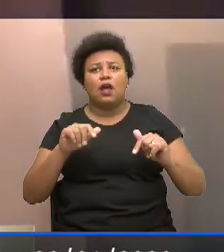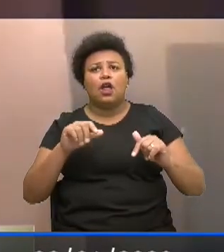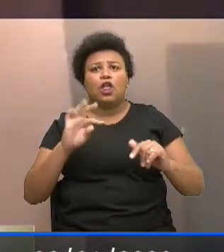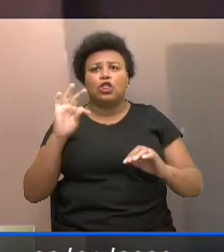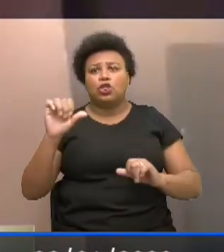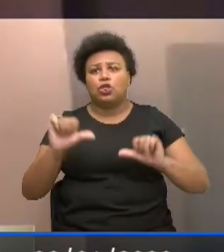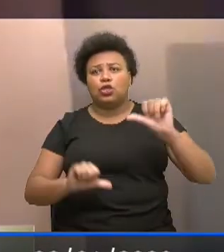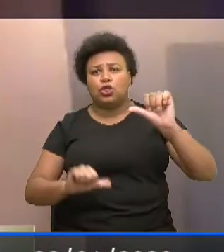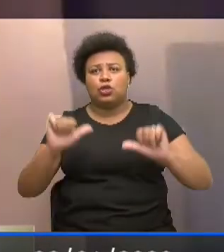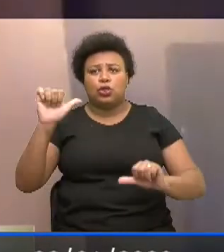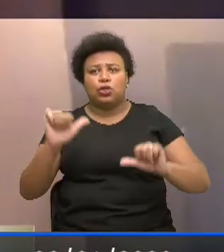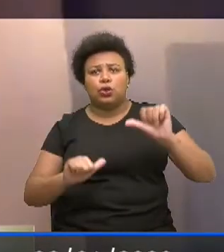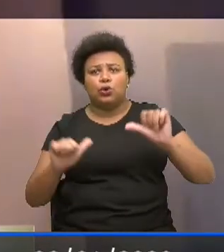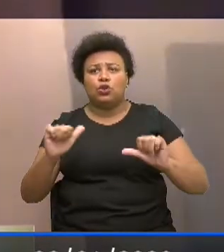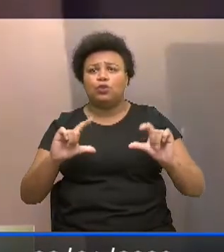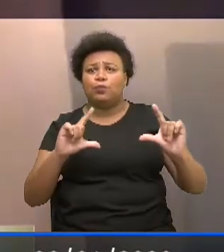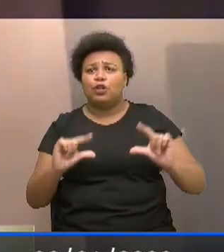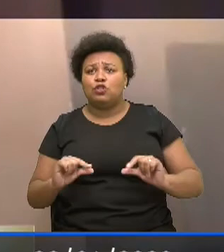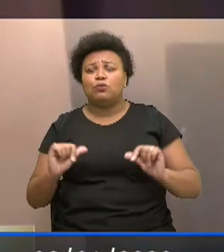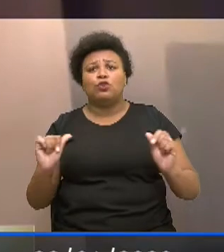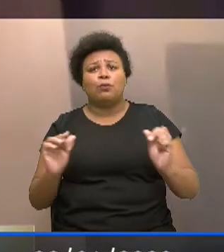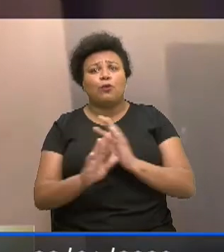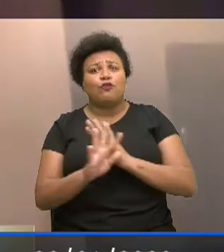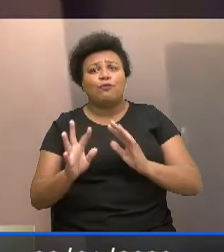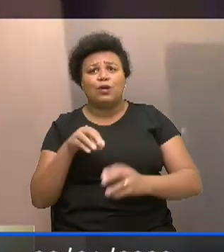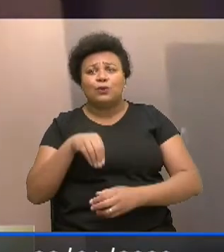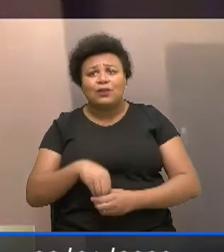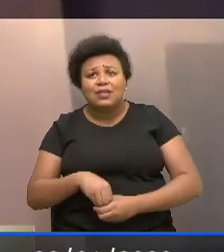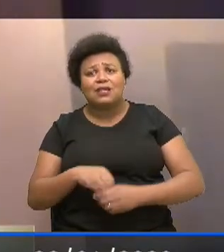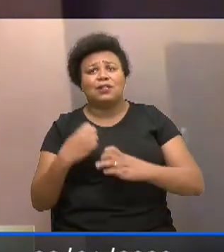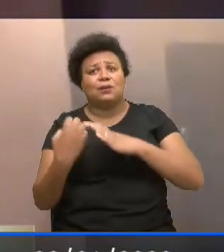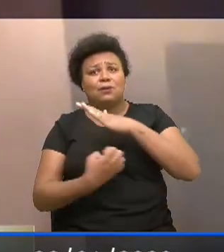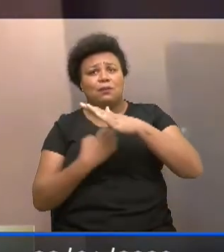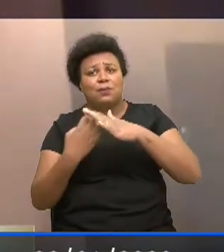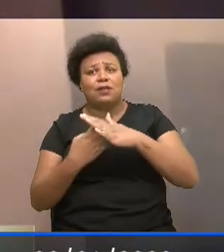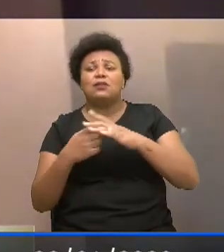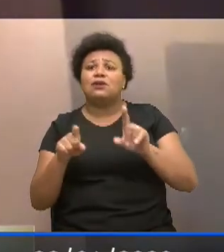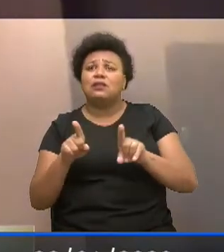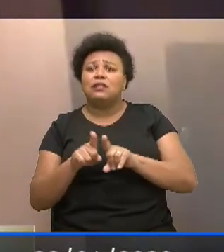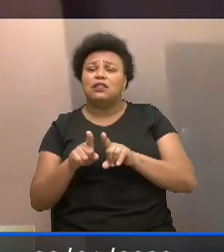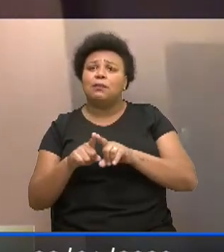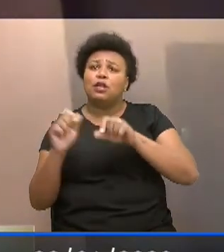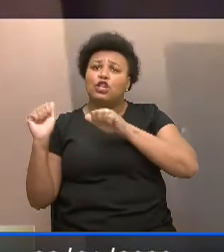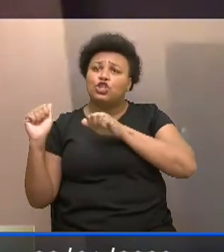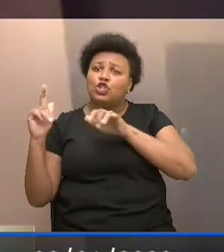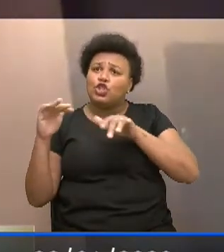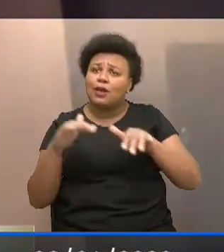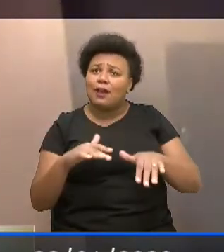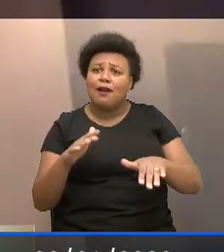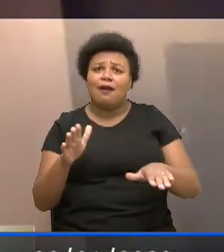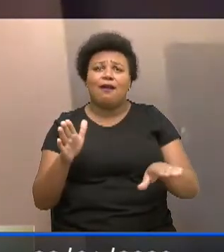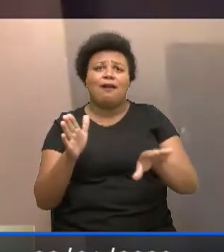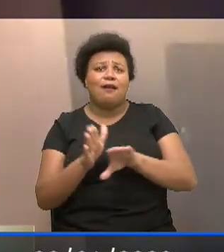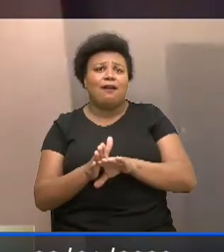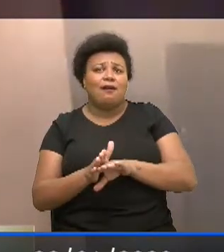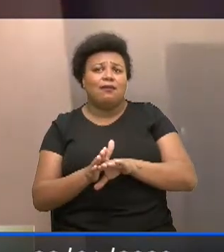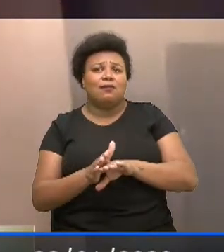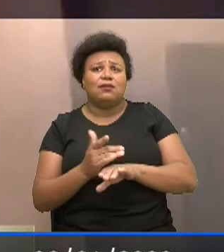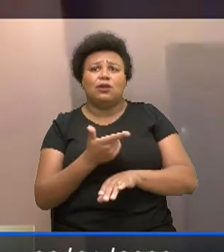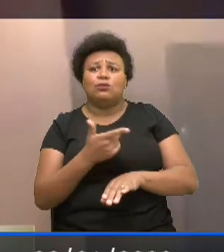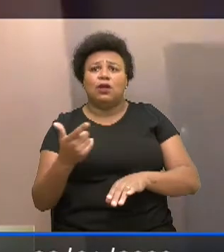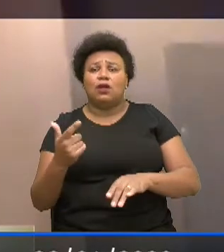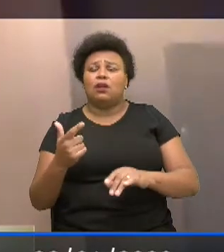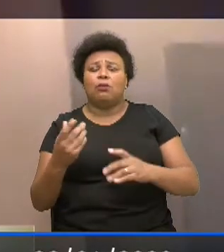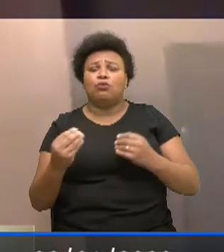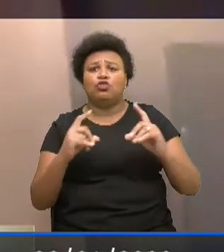diferenciados para reduzir o número de movimentação dentro das empresas e na própria chegada das empresas. Não há necessidade de diminuir a produção.